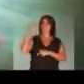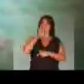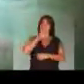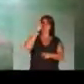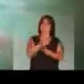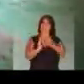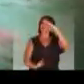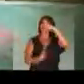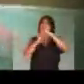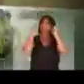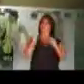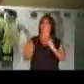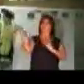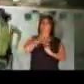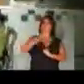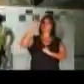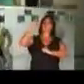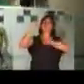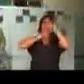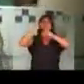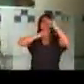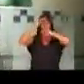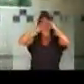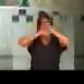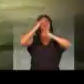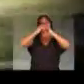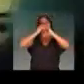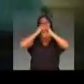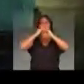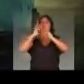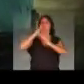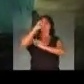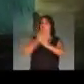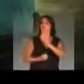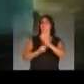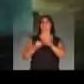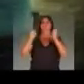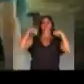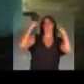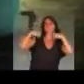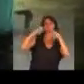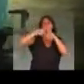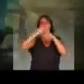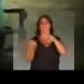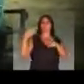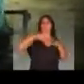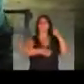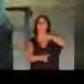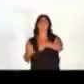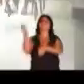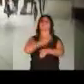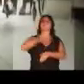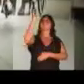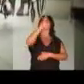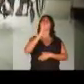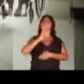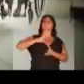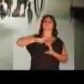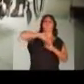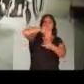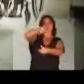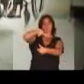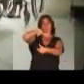a cada dia. Através do basquete, atletismo e natação, atletas são conhecidos nacionalmente e internacionalmente. Meu